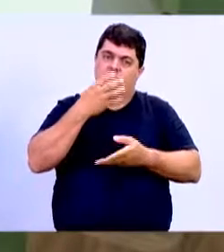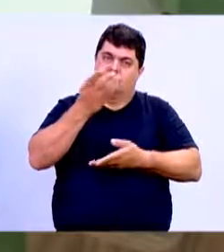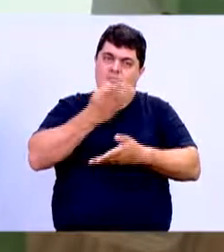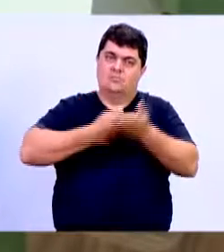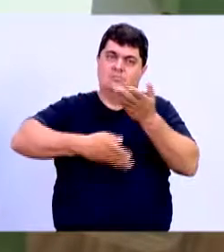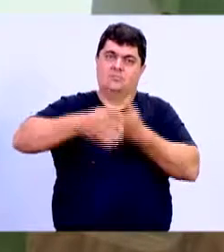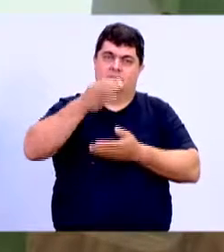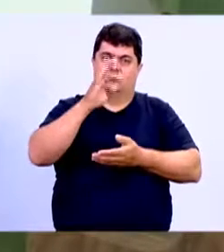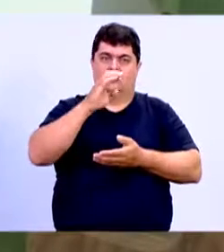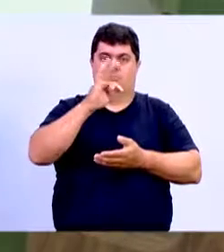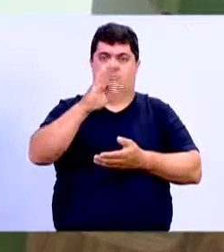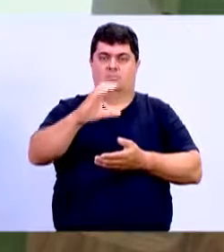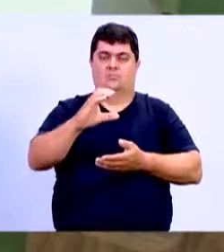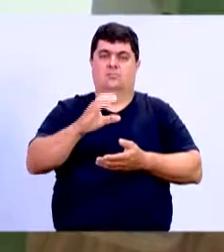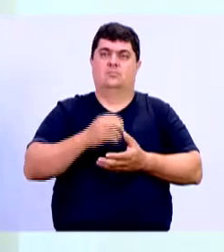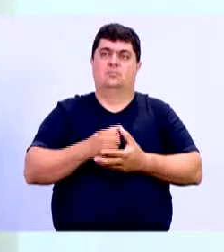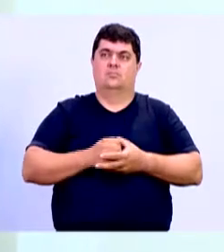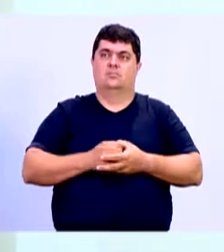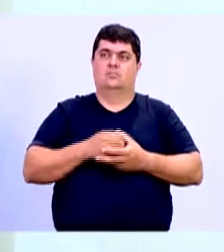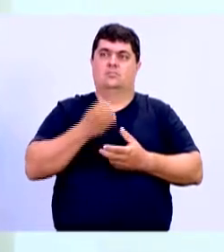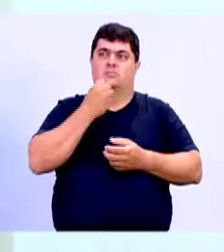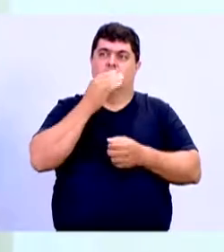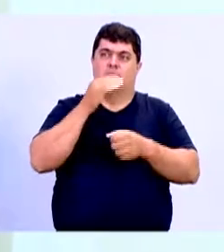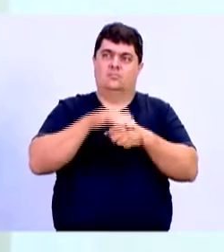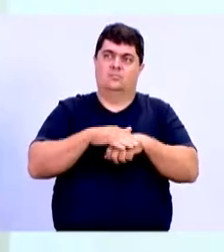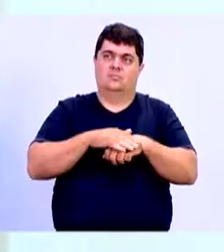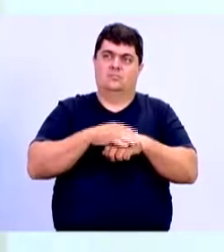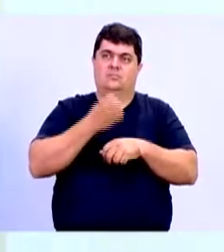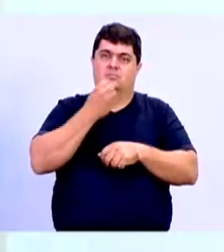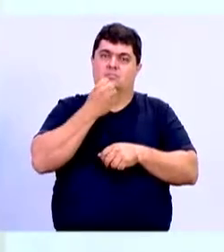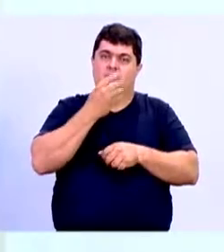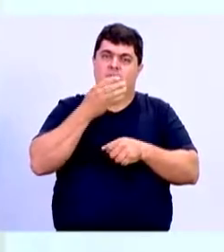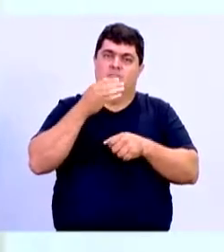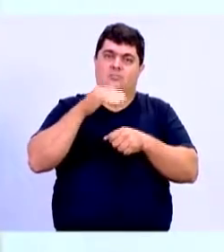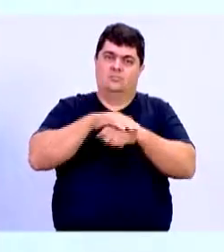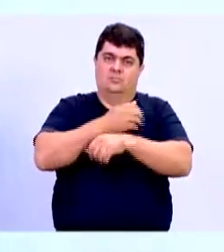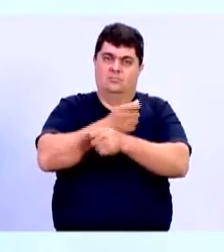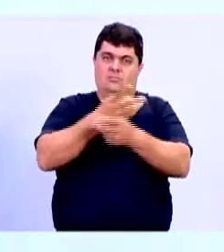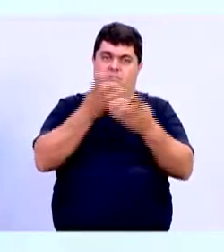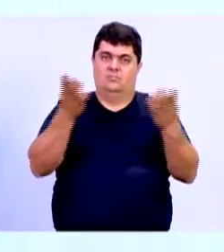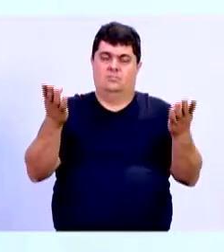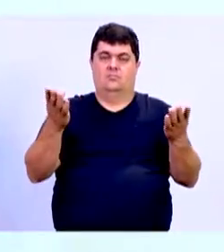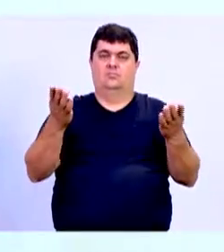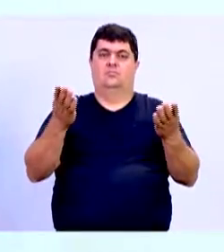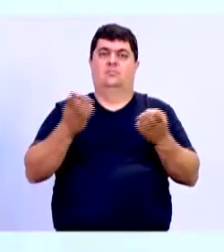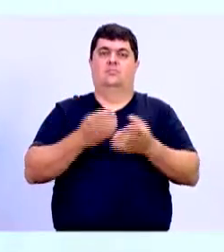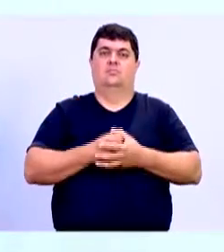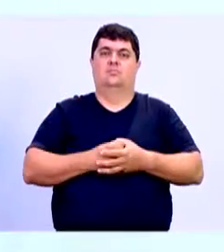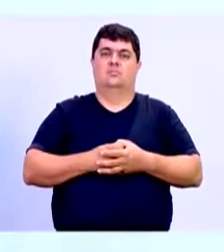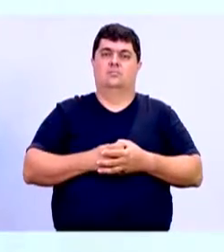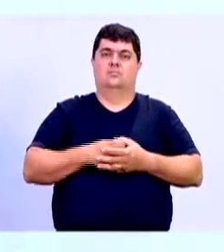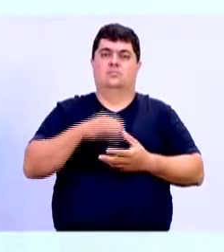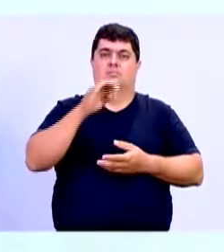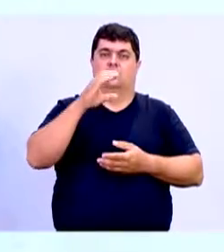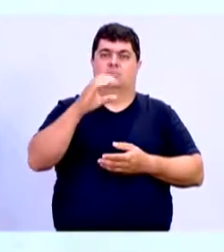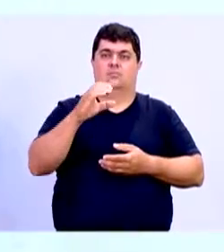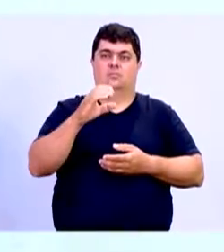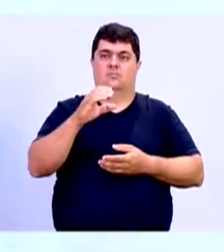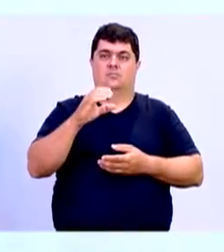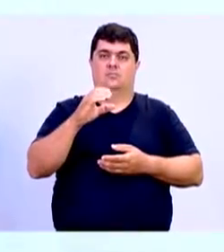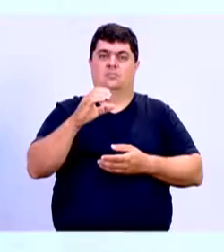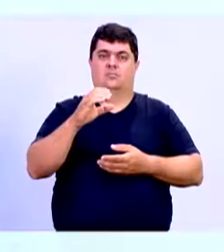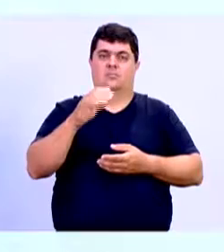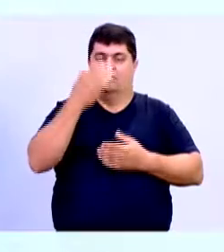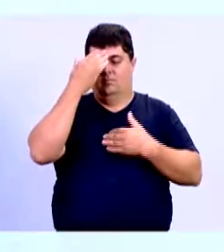do Tribunal de Contas. Boa noite, professora Sara. Boa noite a todos. O Tribunal de Contas e